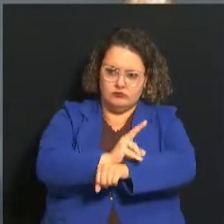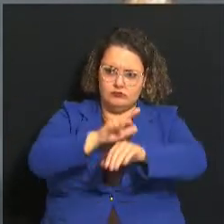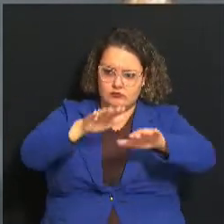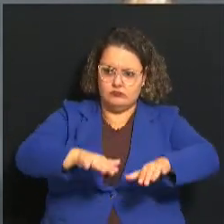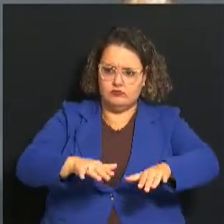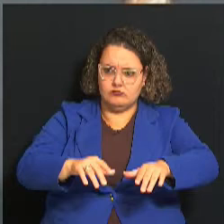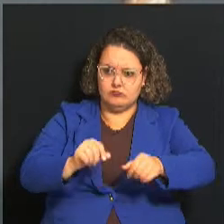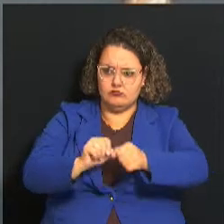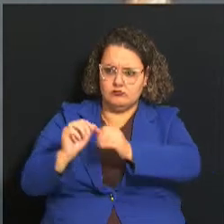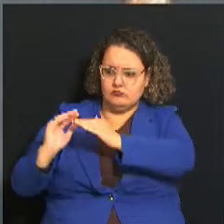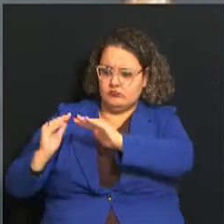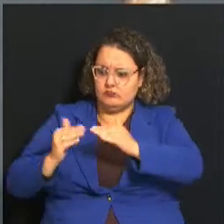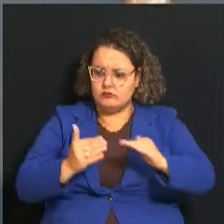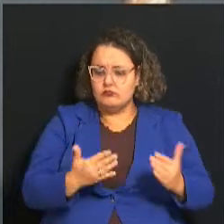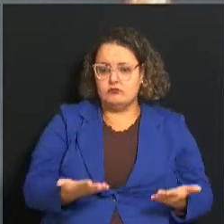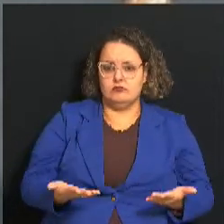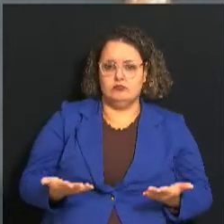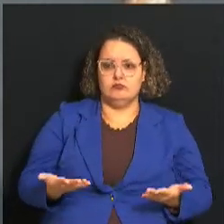favela.